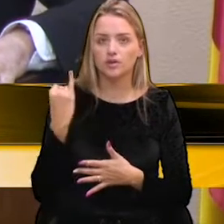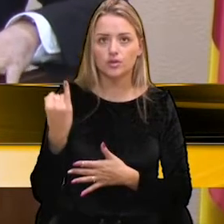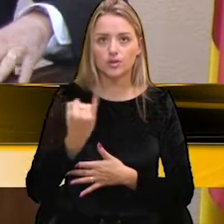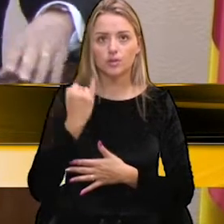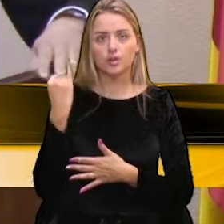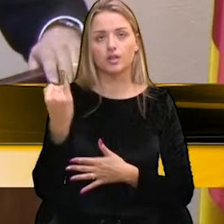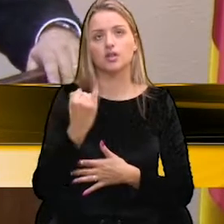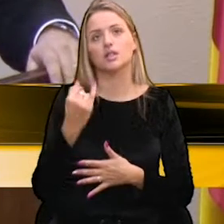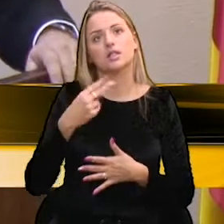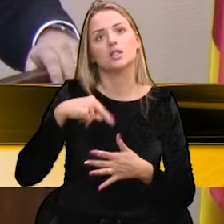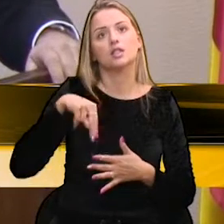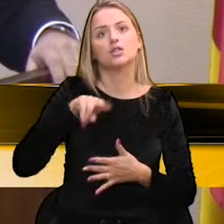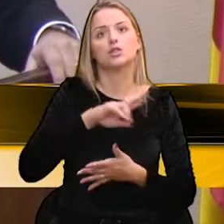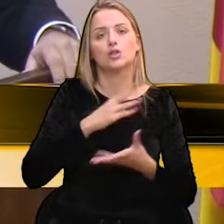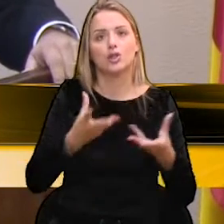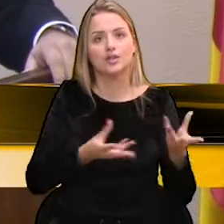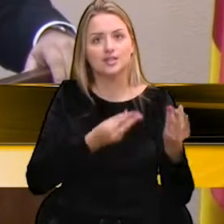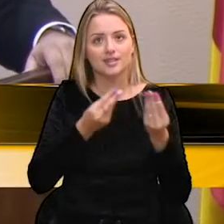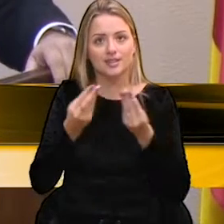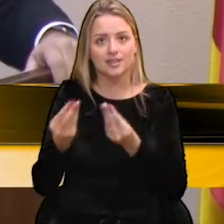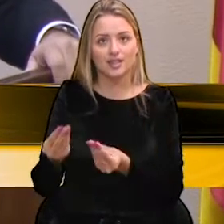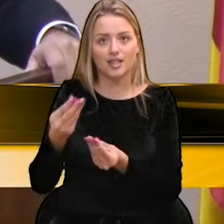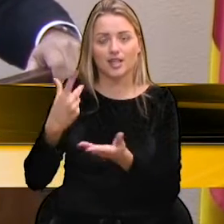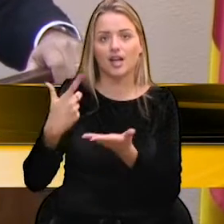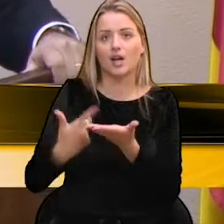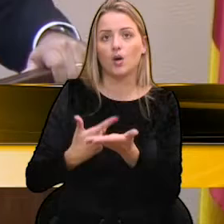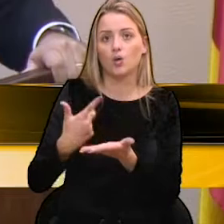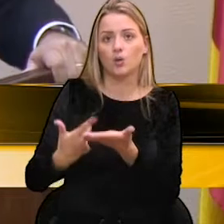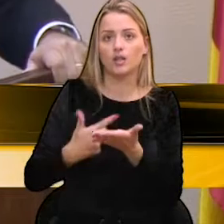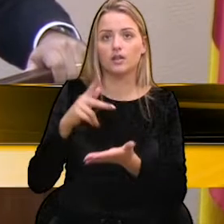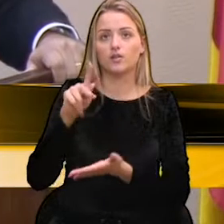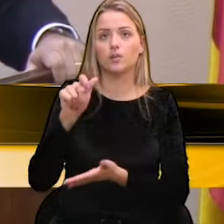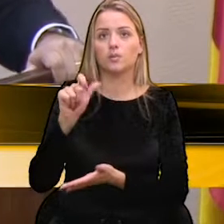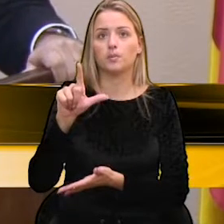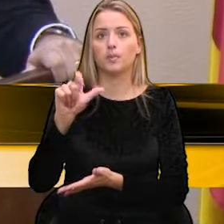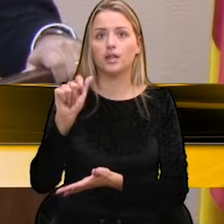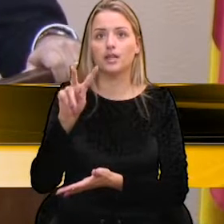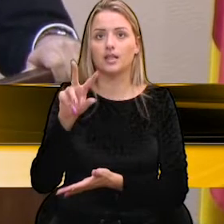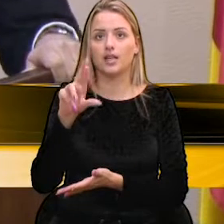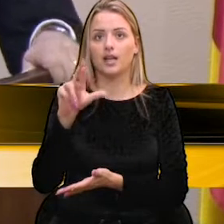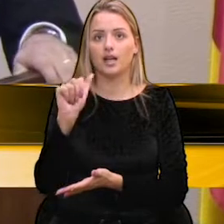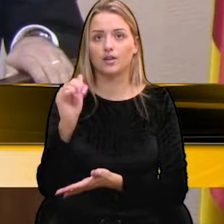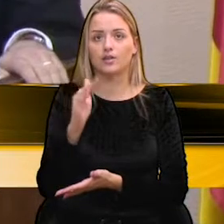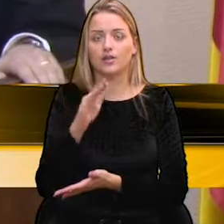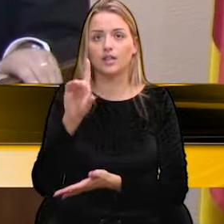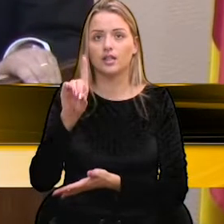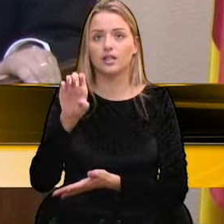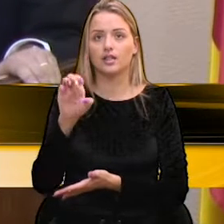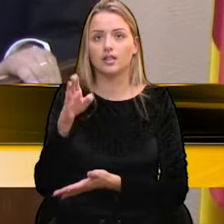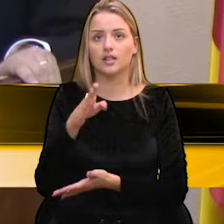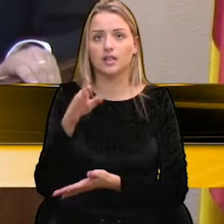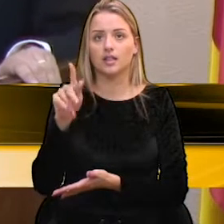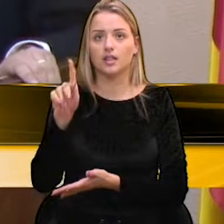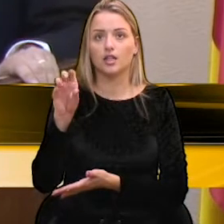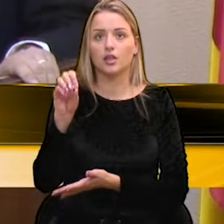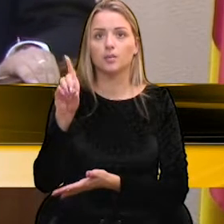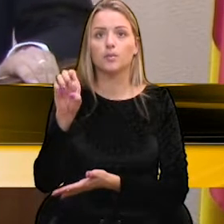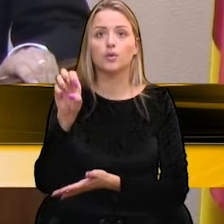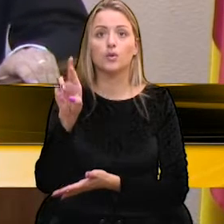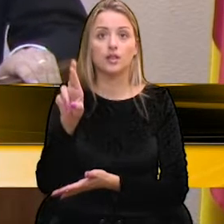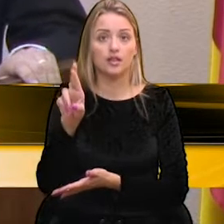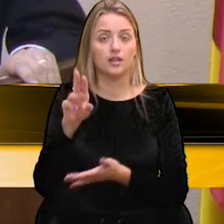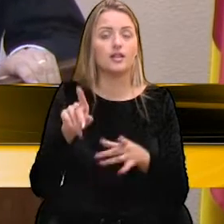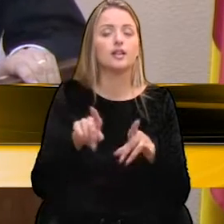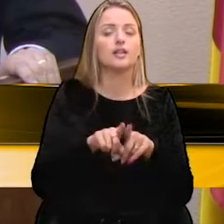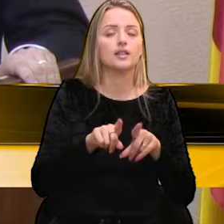nós deixarmos o livro Palavra e Poder, presidente, junto à Embaixada do Brasil. Também deixamos o material, vereador